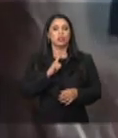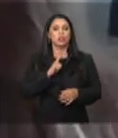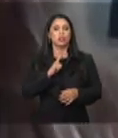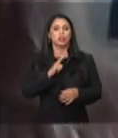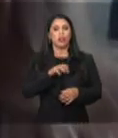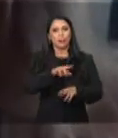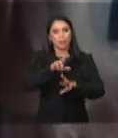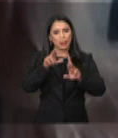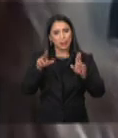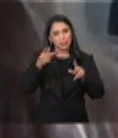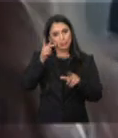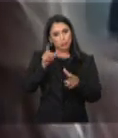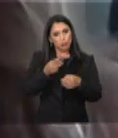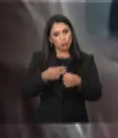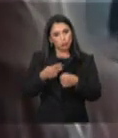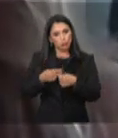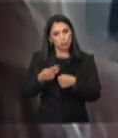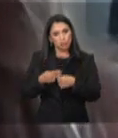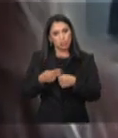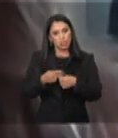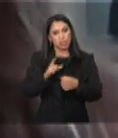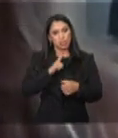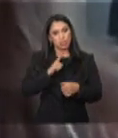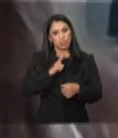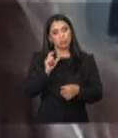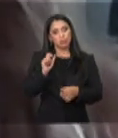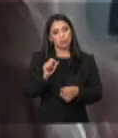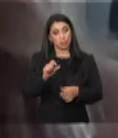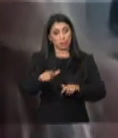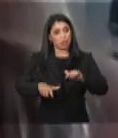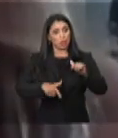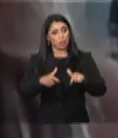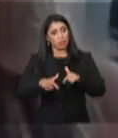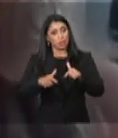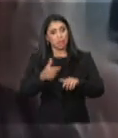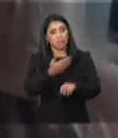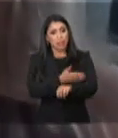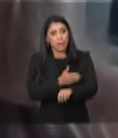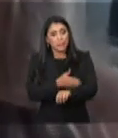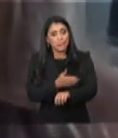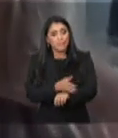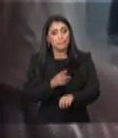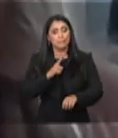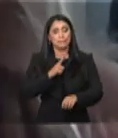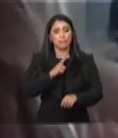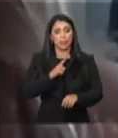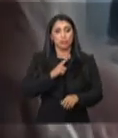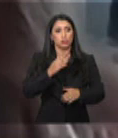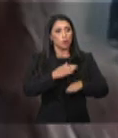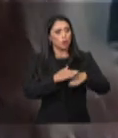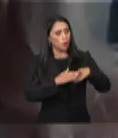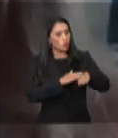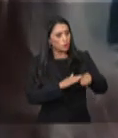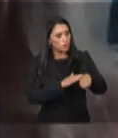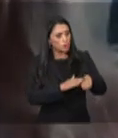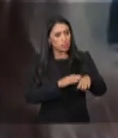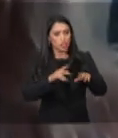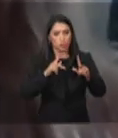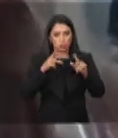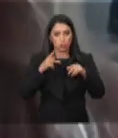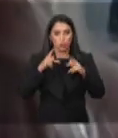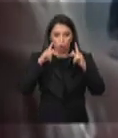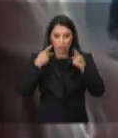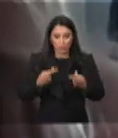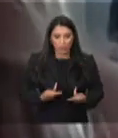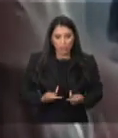levando aos municípios oficinas para política estadual conversamos sobre os direitos das pessoas em situação de rua a humanização no